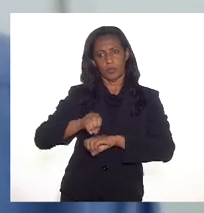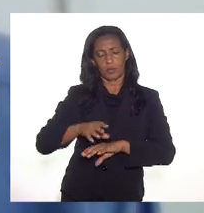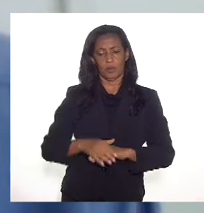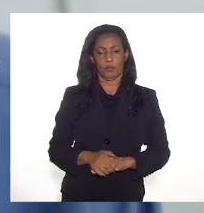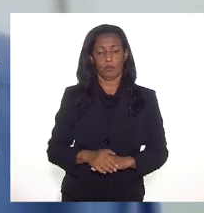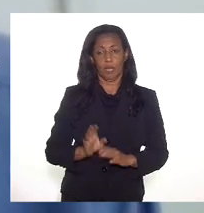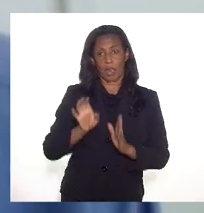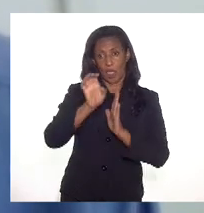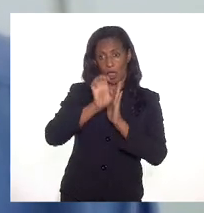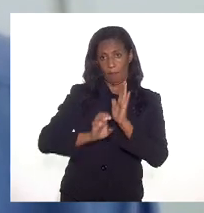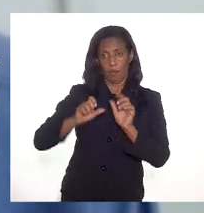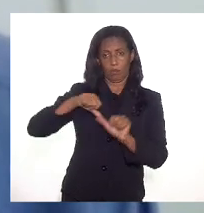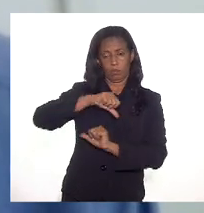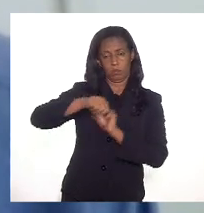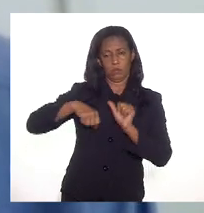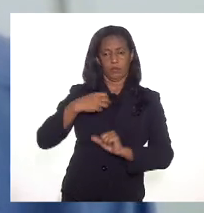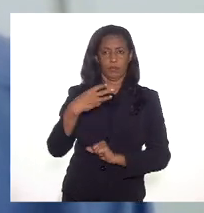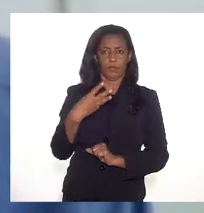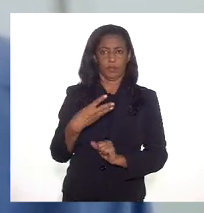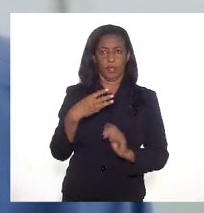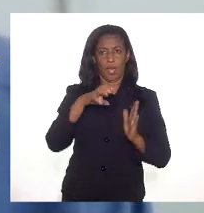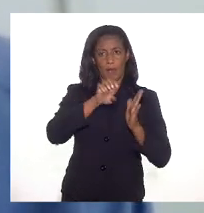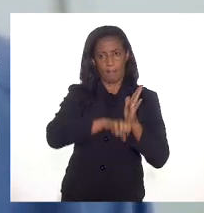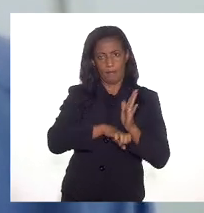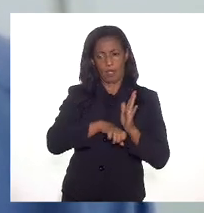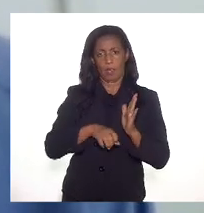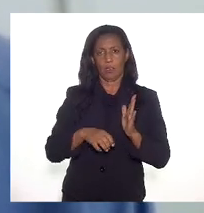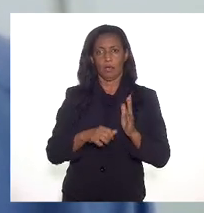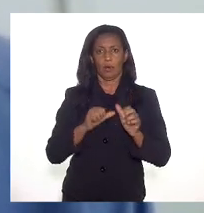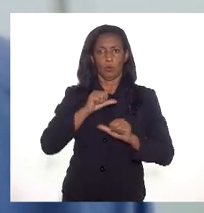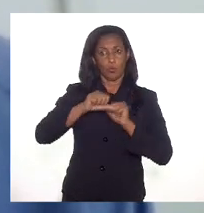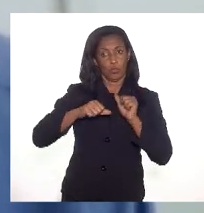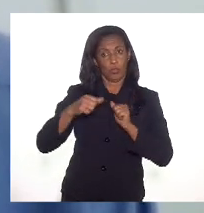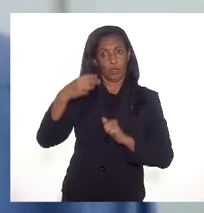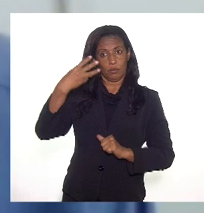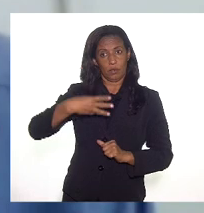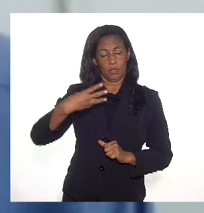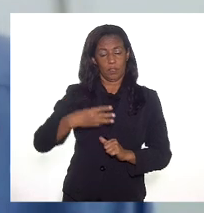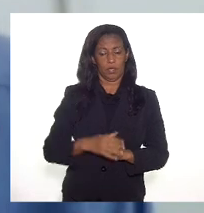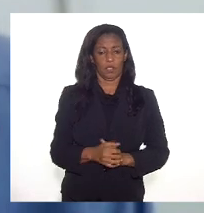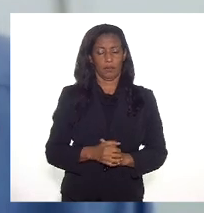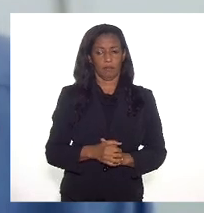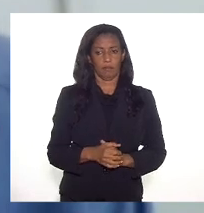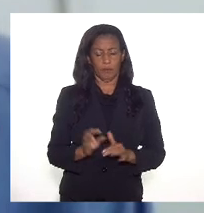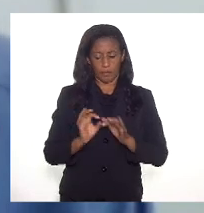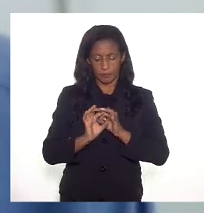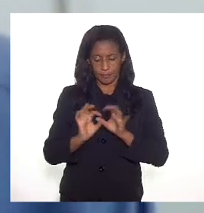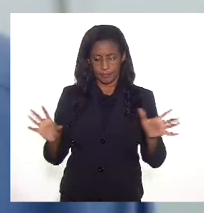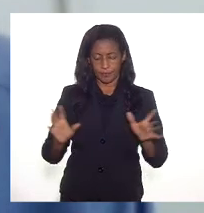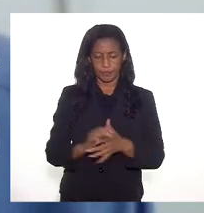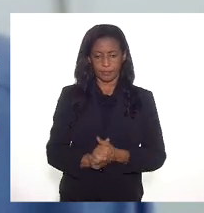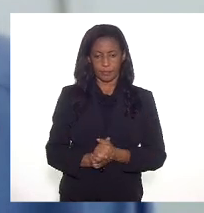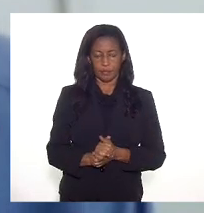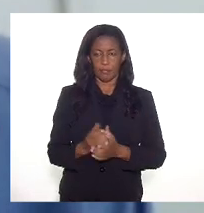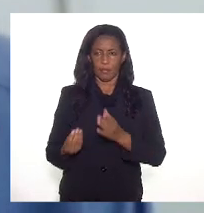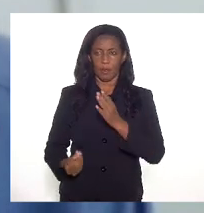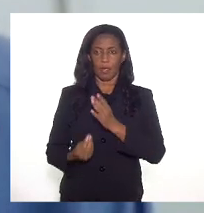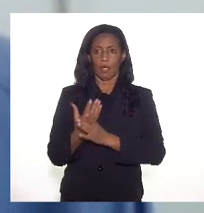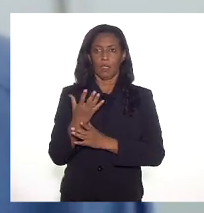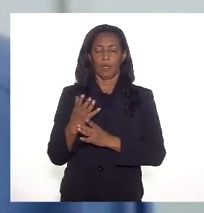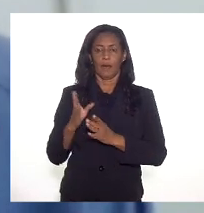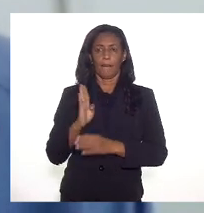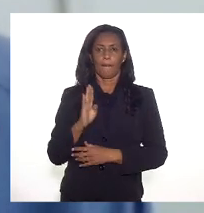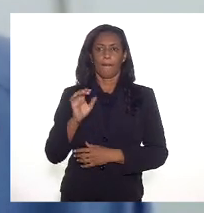E a emenda modificativa número 3, modificando o artigo 3º, fica autorizada a criação do